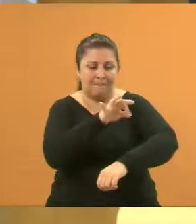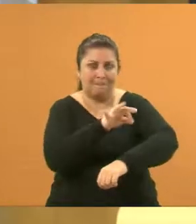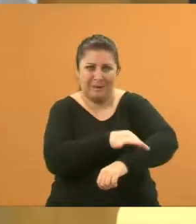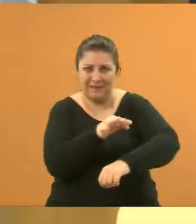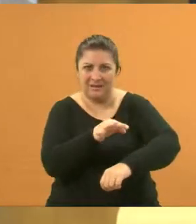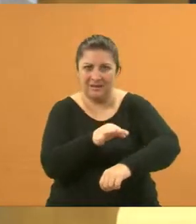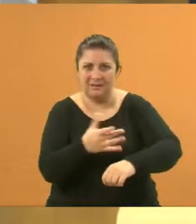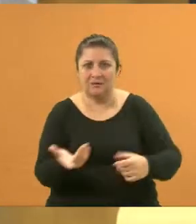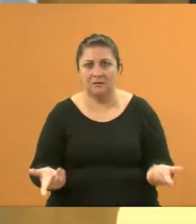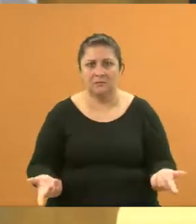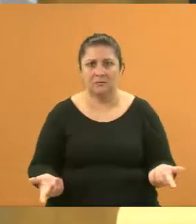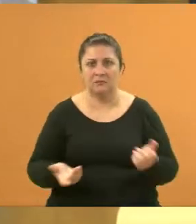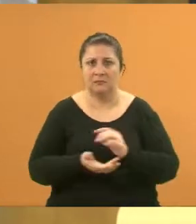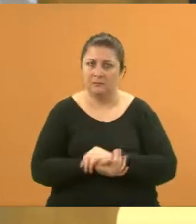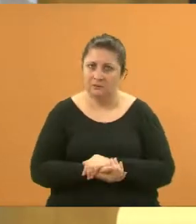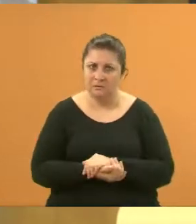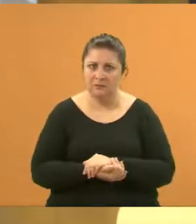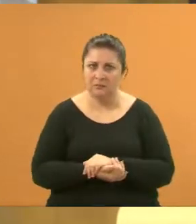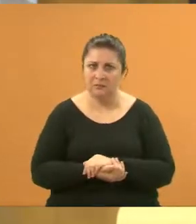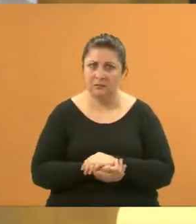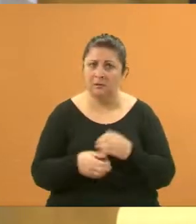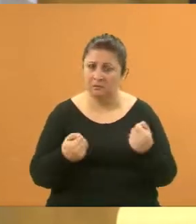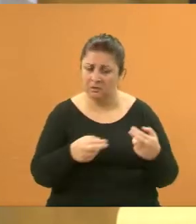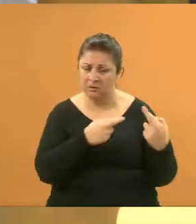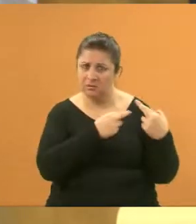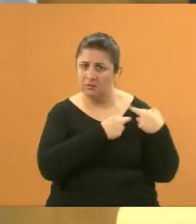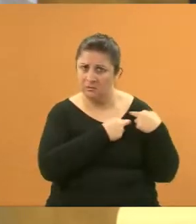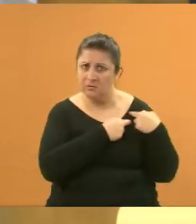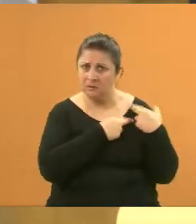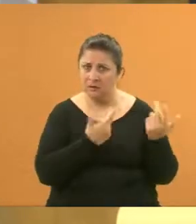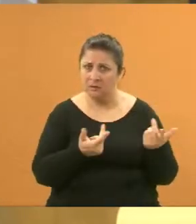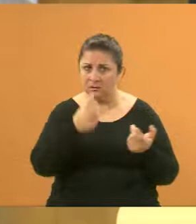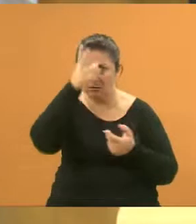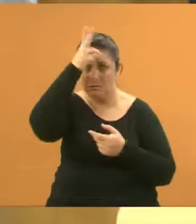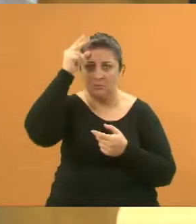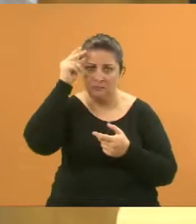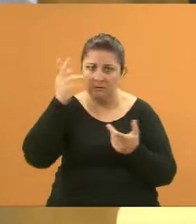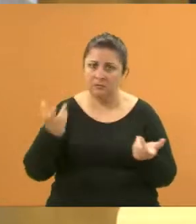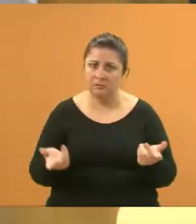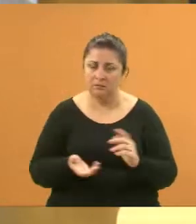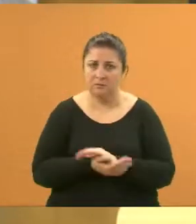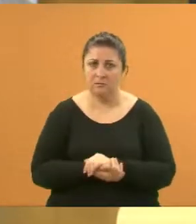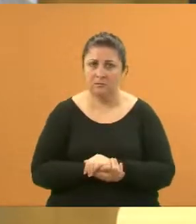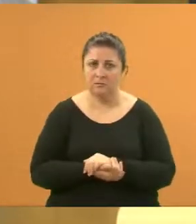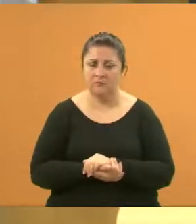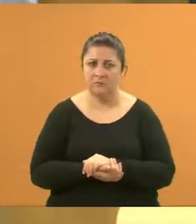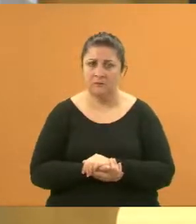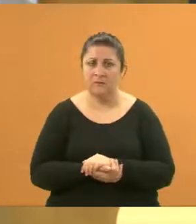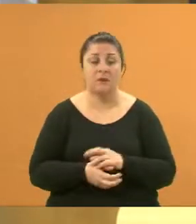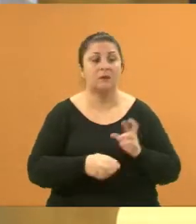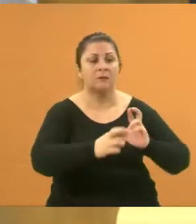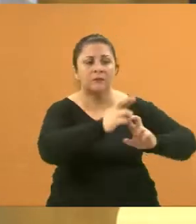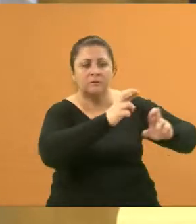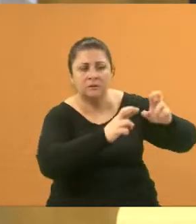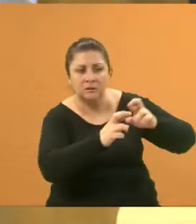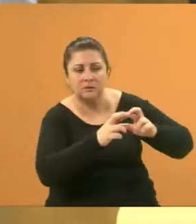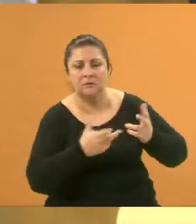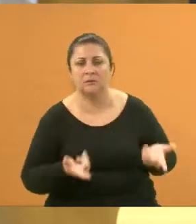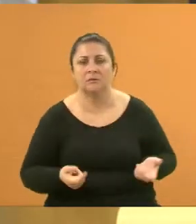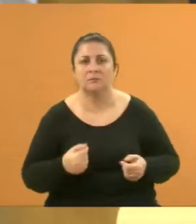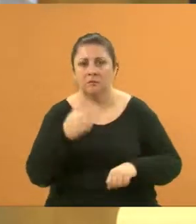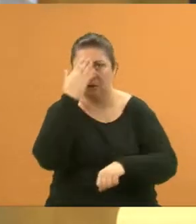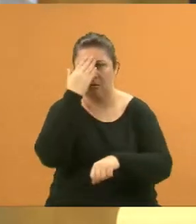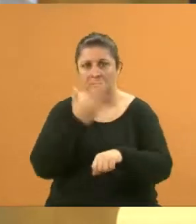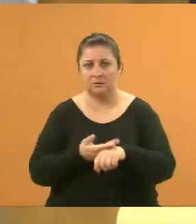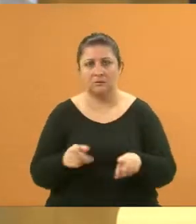bicho peçonhento. E tem que ser uma responsabilidade do poder público, do município, de fiscalizar. E eu tenho